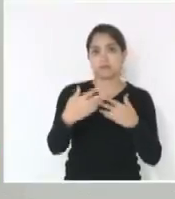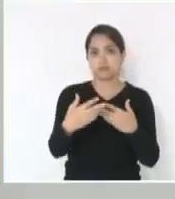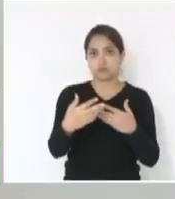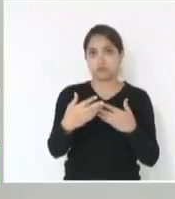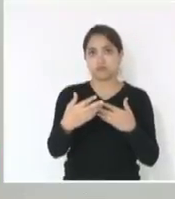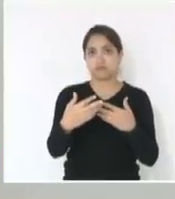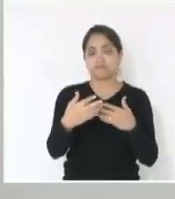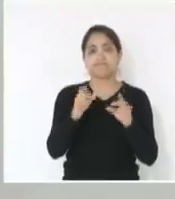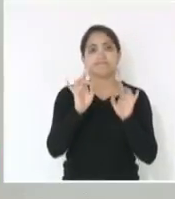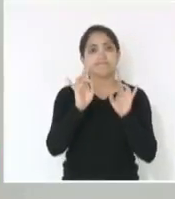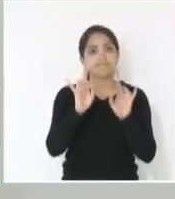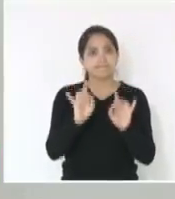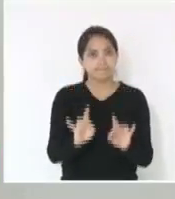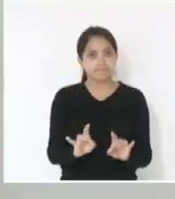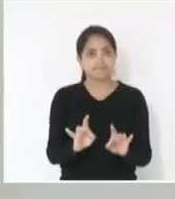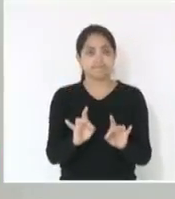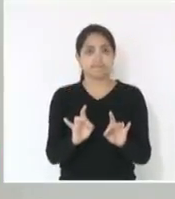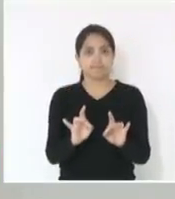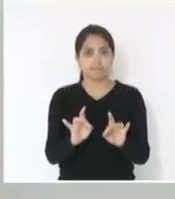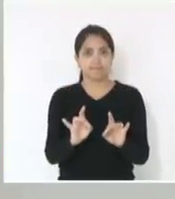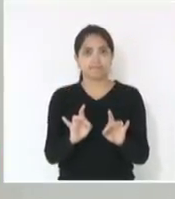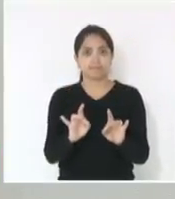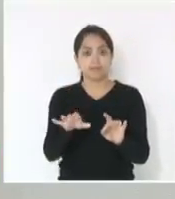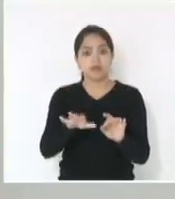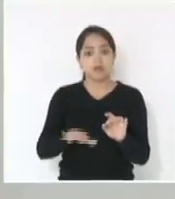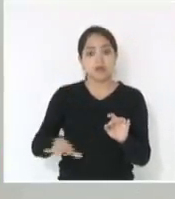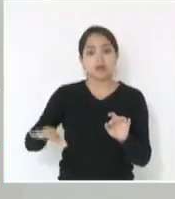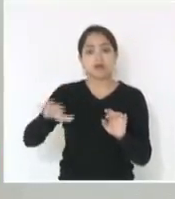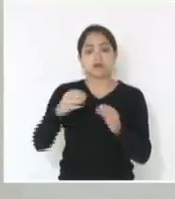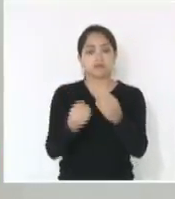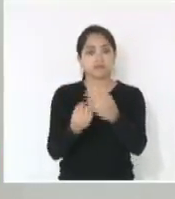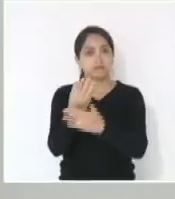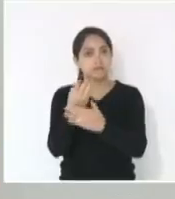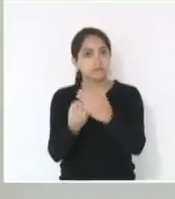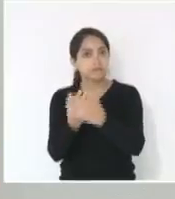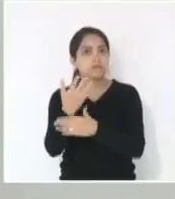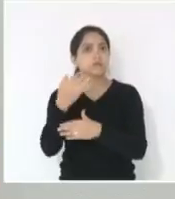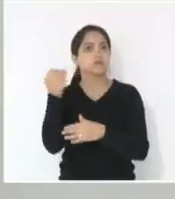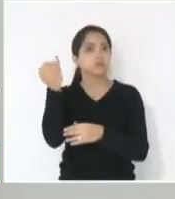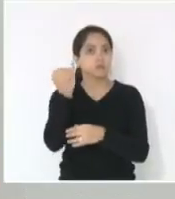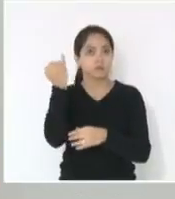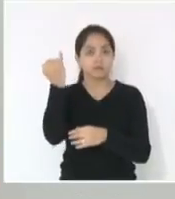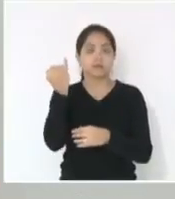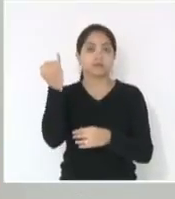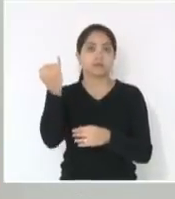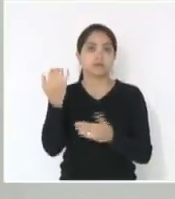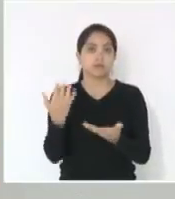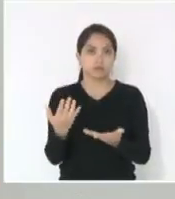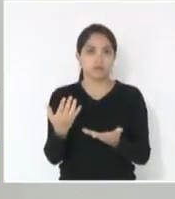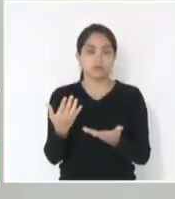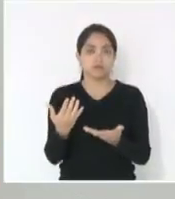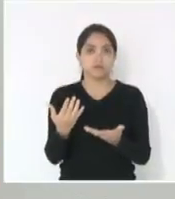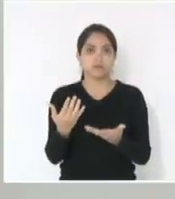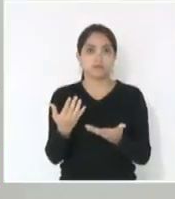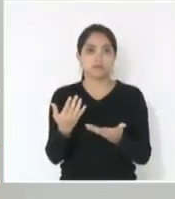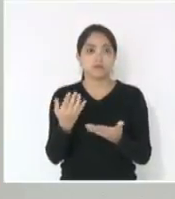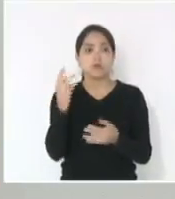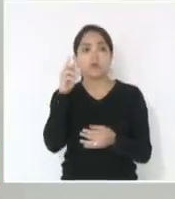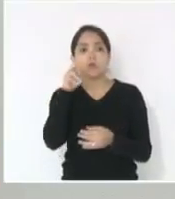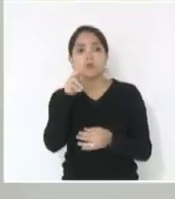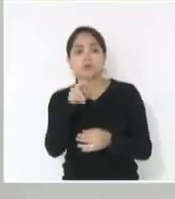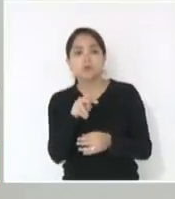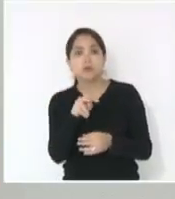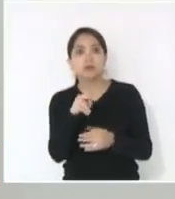sem dúvida nenhuma, é uma das cadeias produtivas mais importantes do nosso Estado, olhando sobre o aspecto